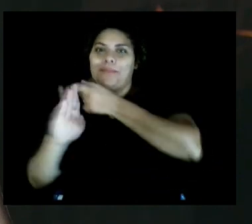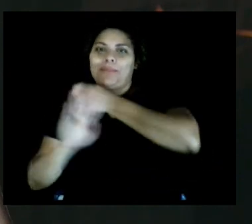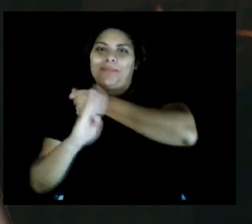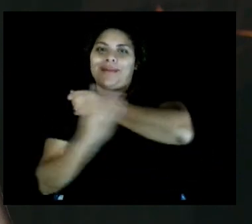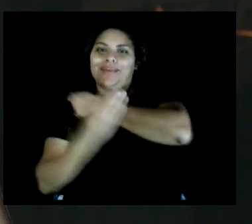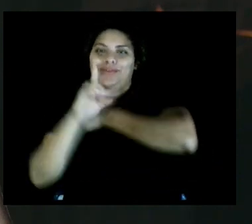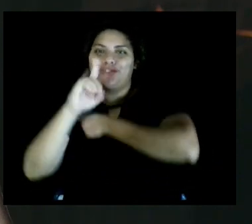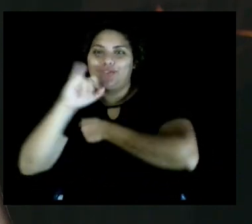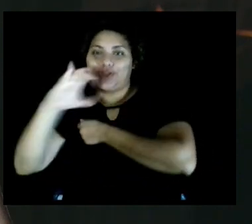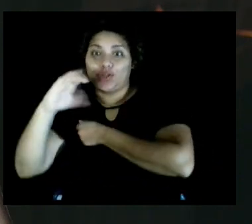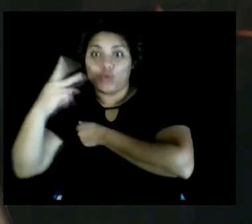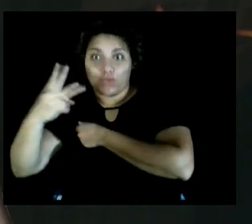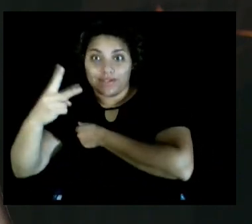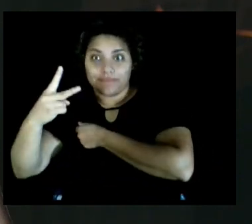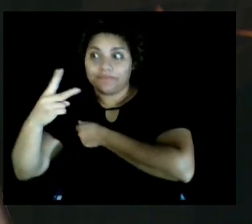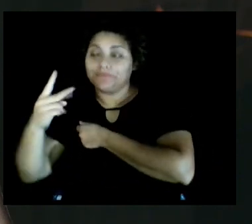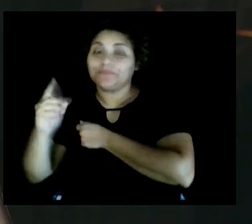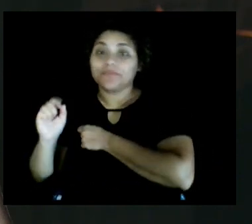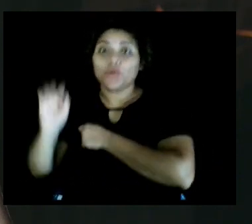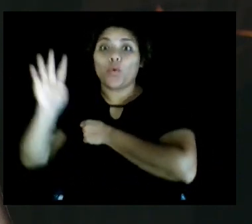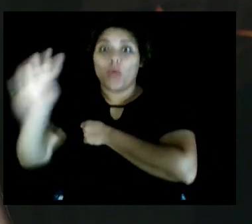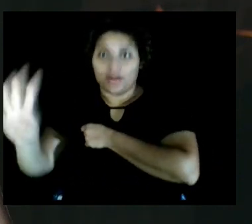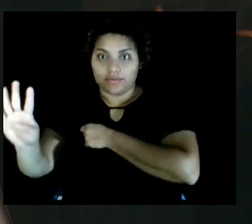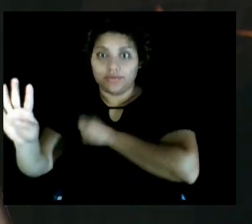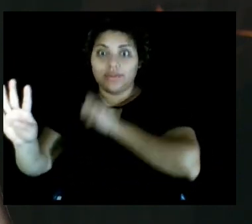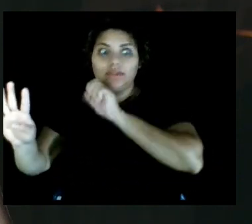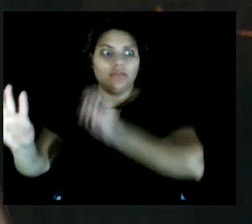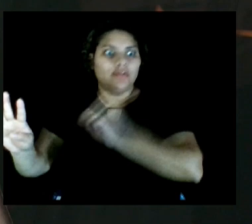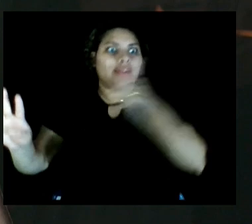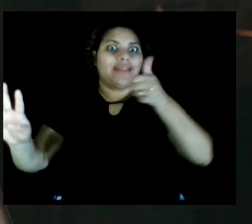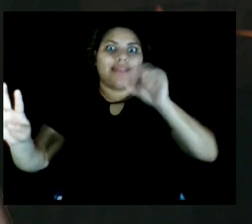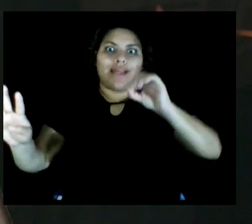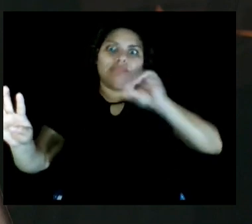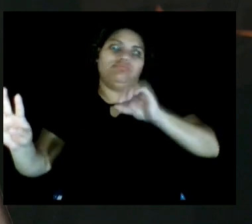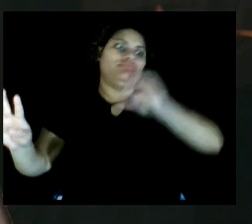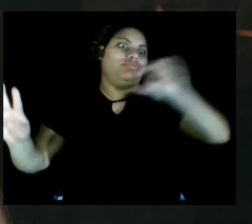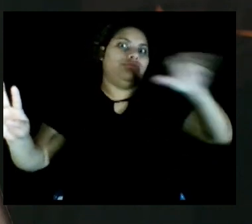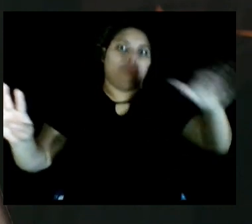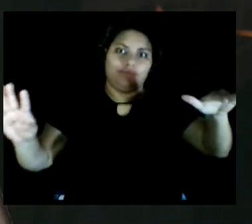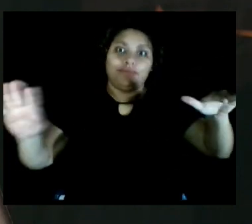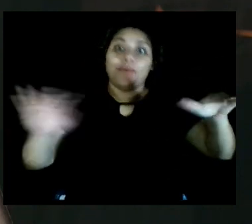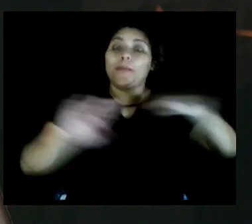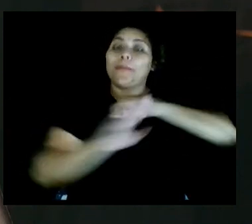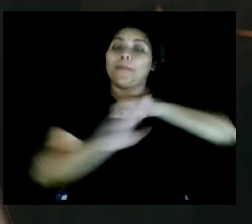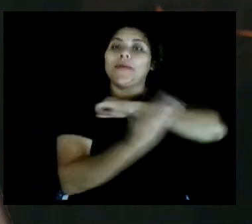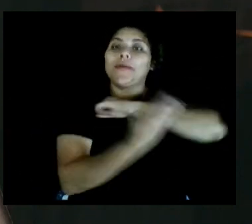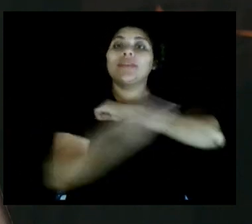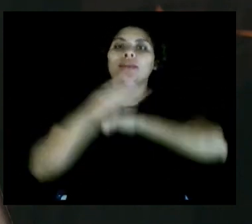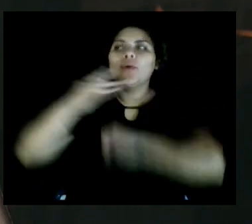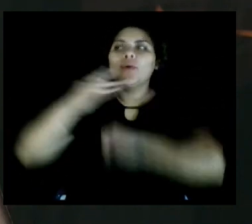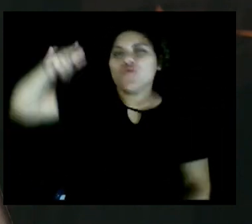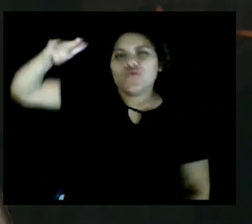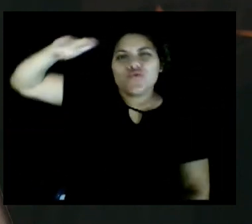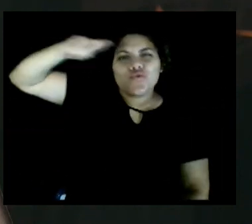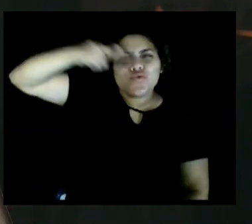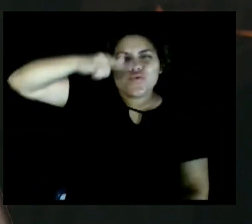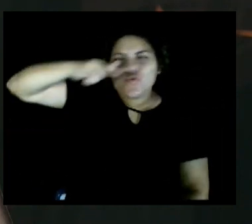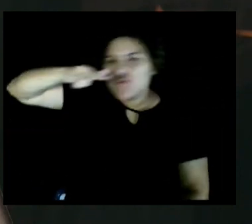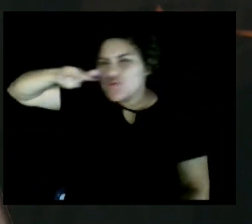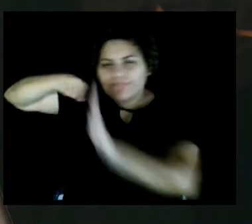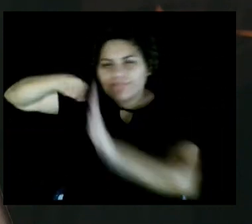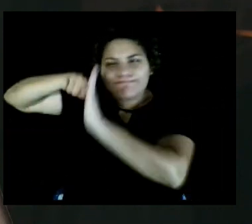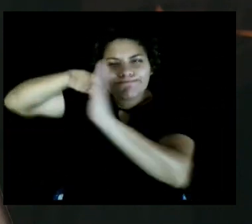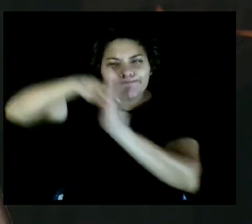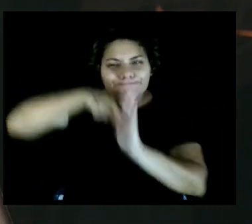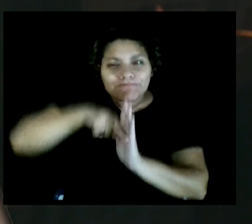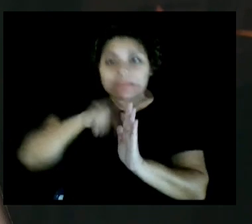para os demais bairros, tá? Então, um drone deve ser utilizado para localizar grandes criadouros, como piscinas,